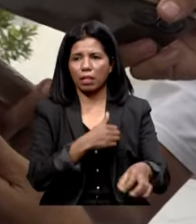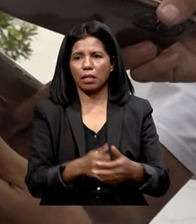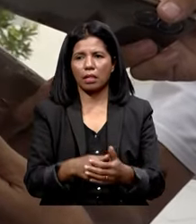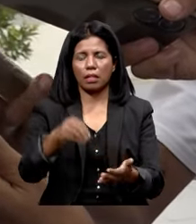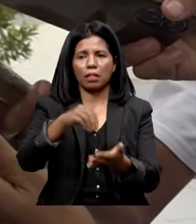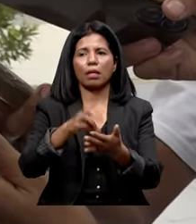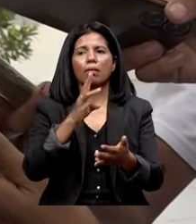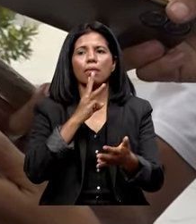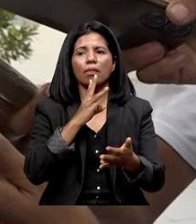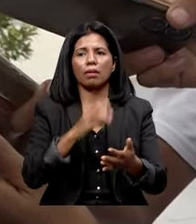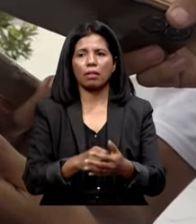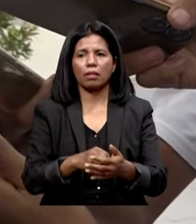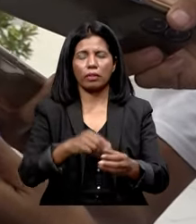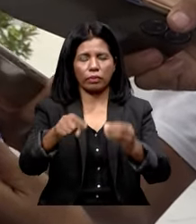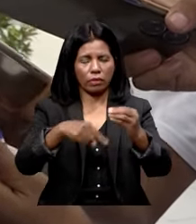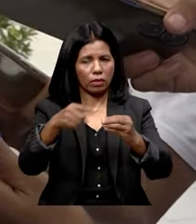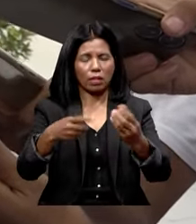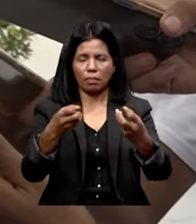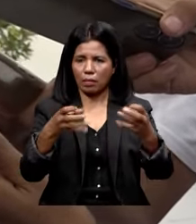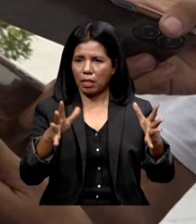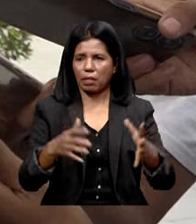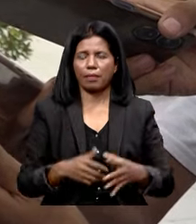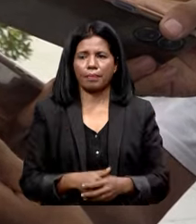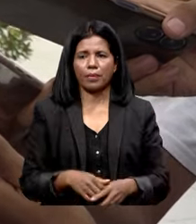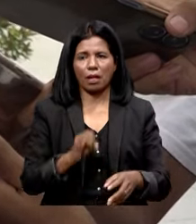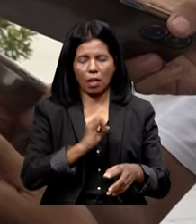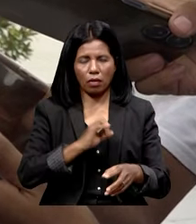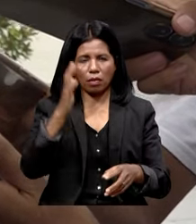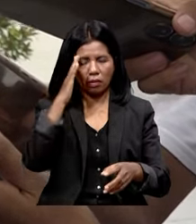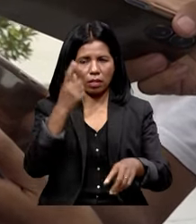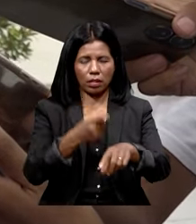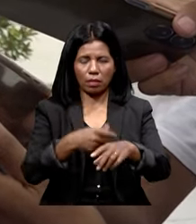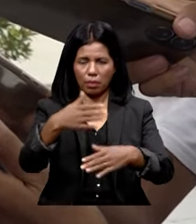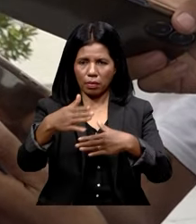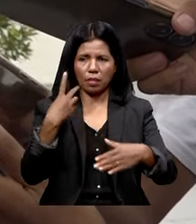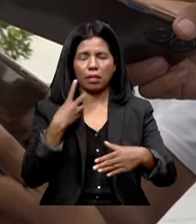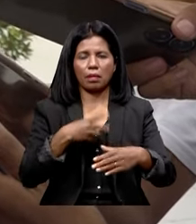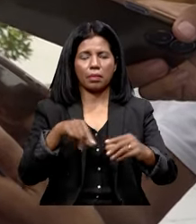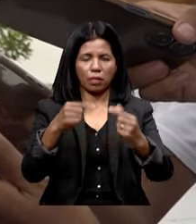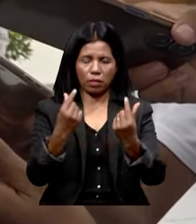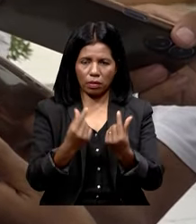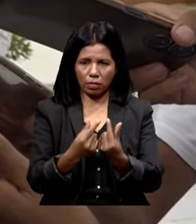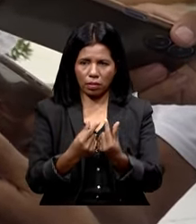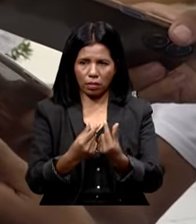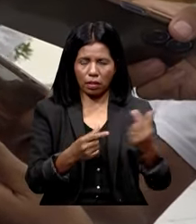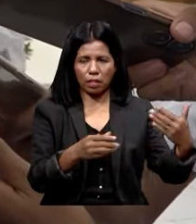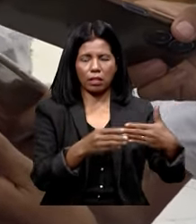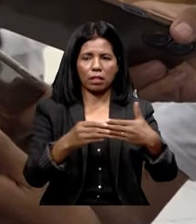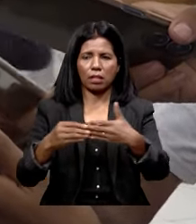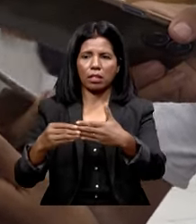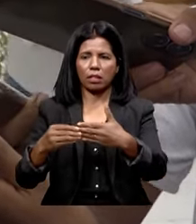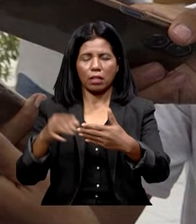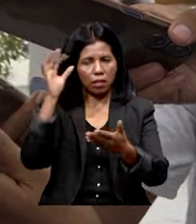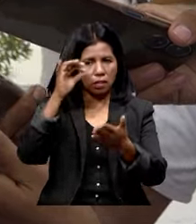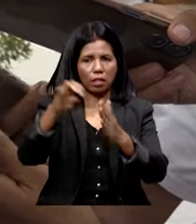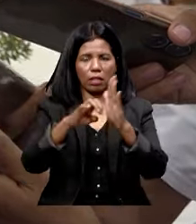bem fura baracciona então a noem e tempo bem signé a minha equipa se liderado os seus excelências secretário de